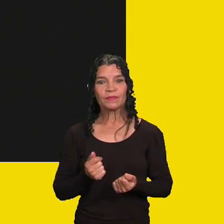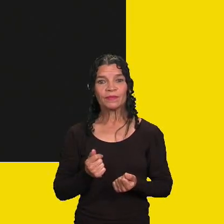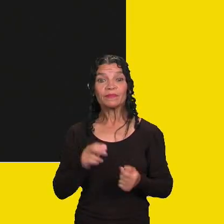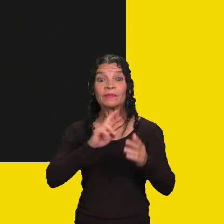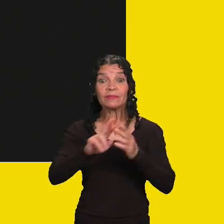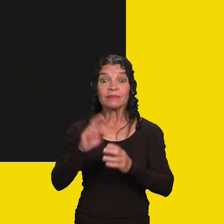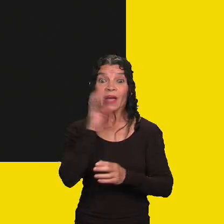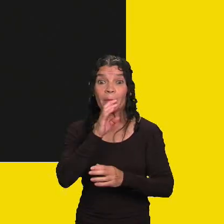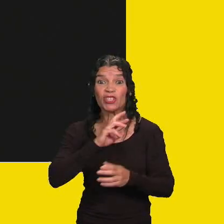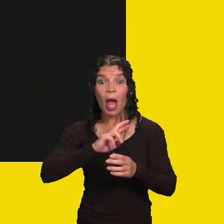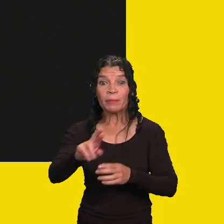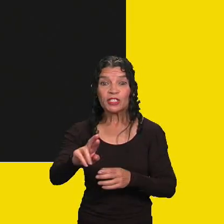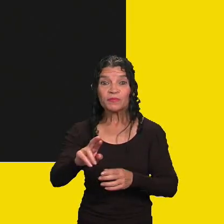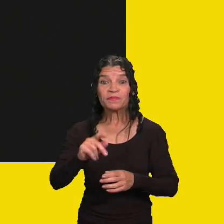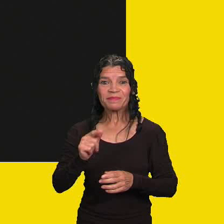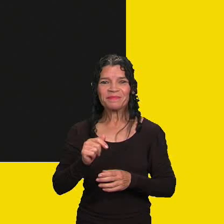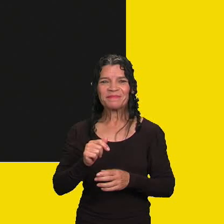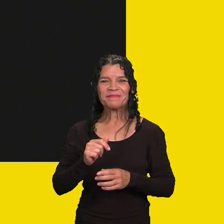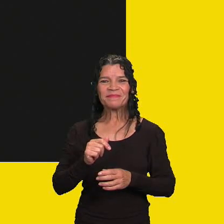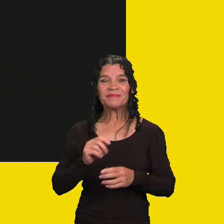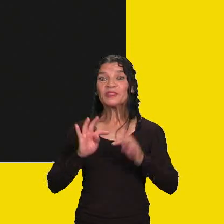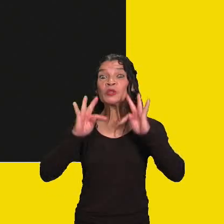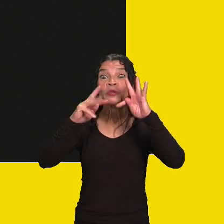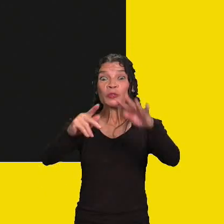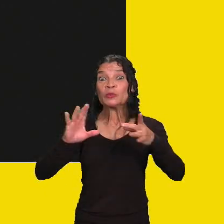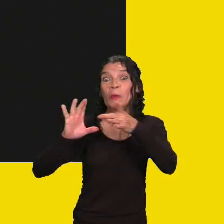Respondendo rapidinho, tá, professor? Todo mundo junto.